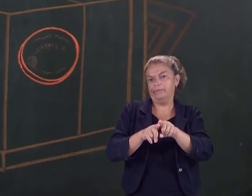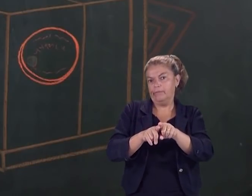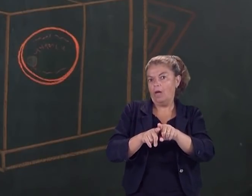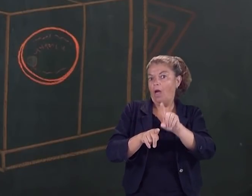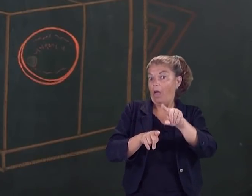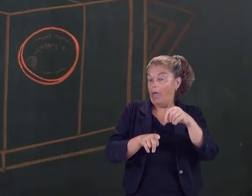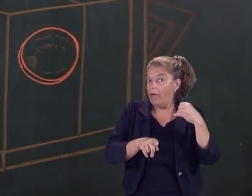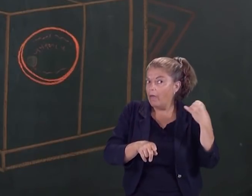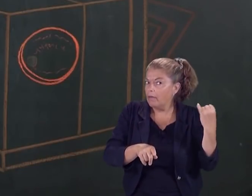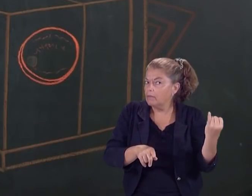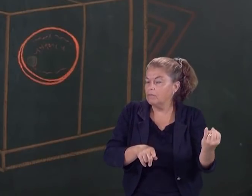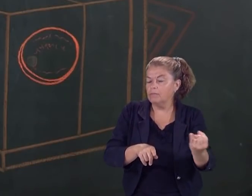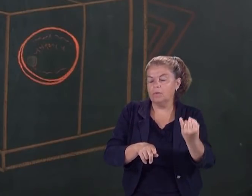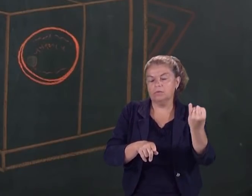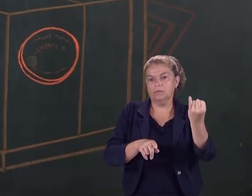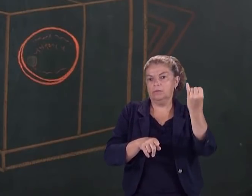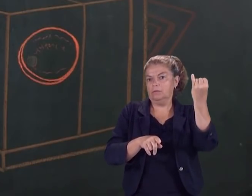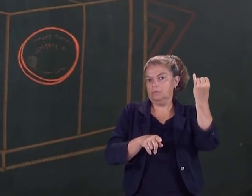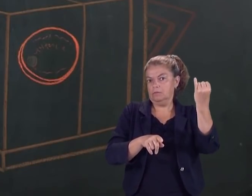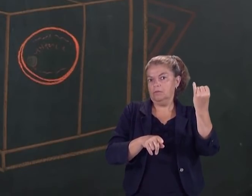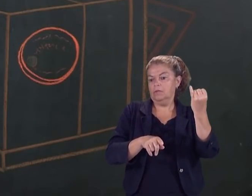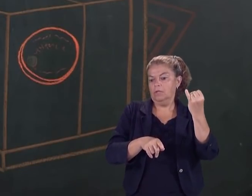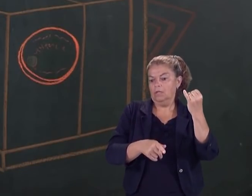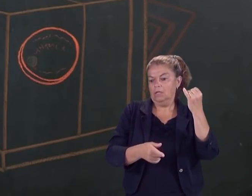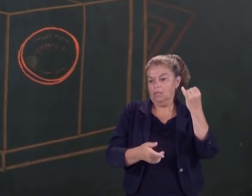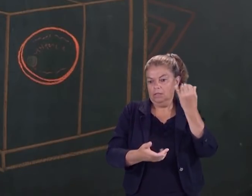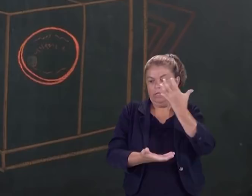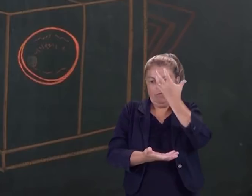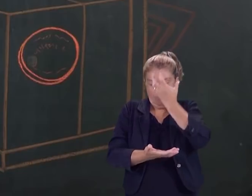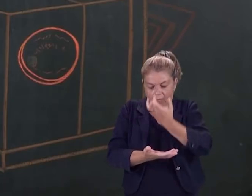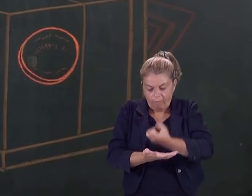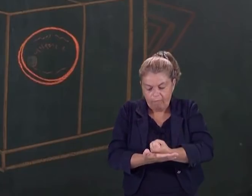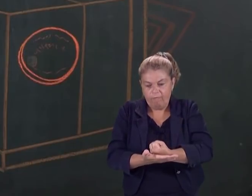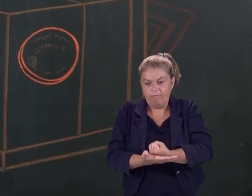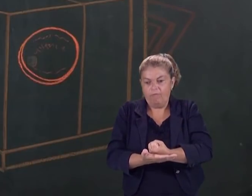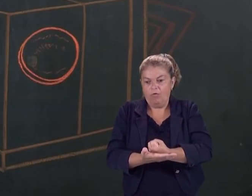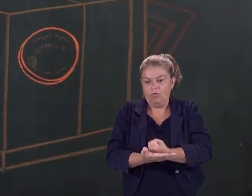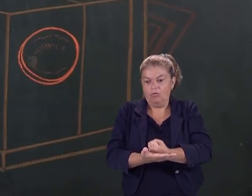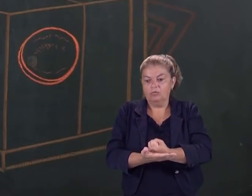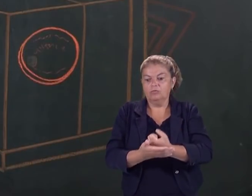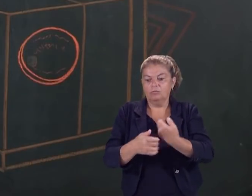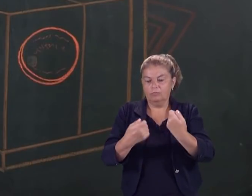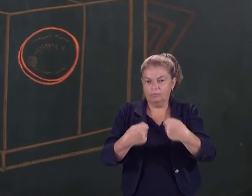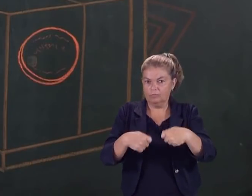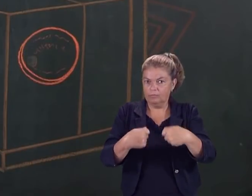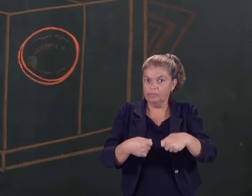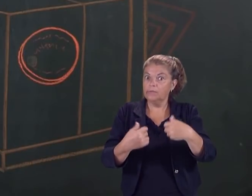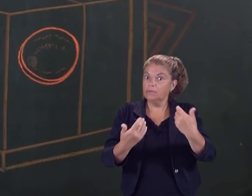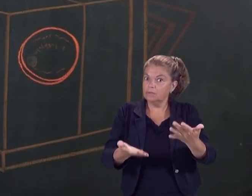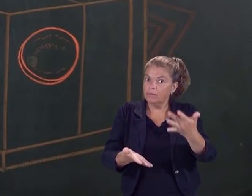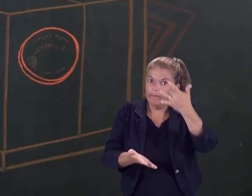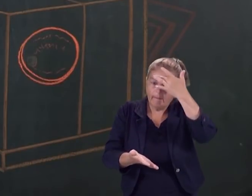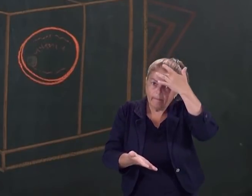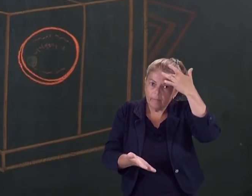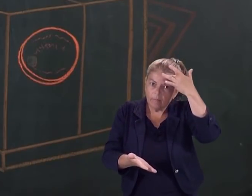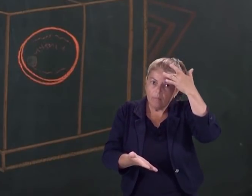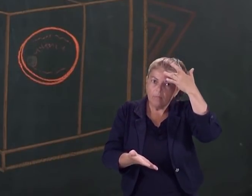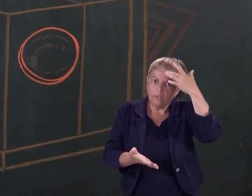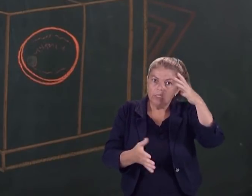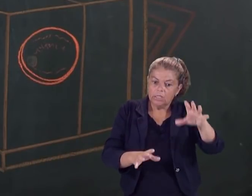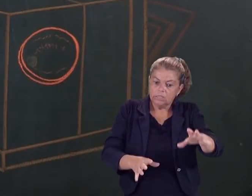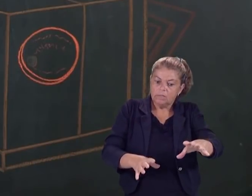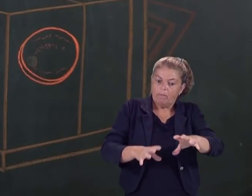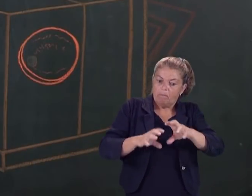de registro documental, certo? Porque é uma forma mais prática. Muito bem, acontece que esse cara, o Bresson, ele